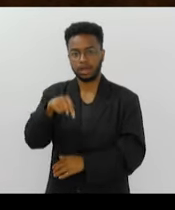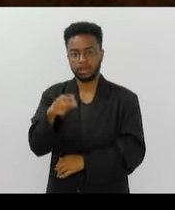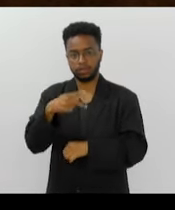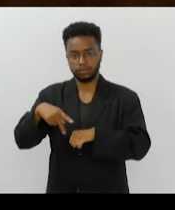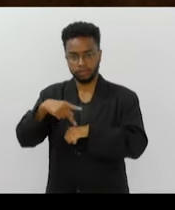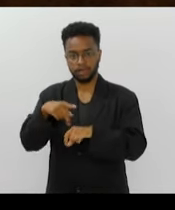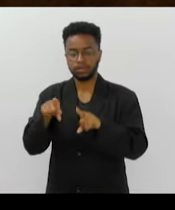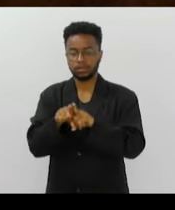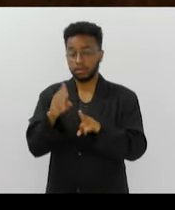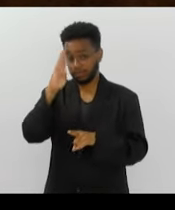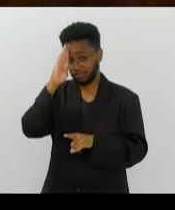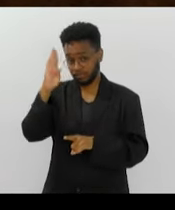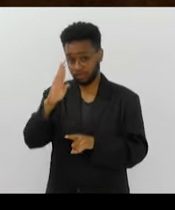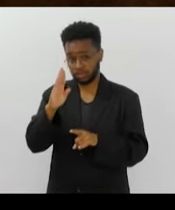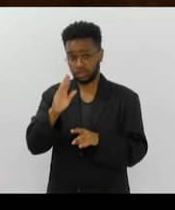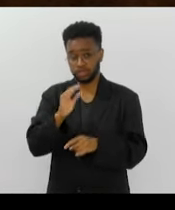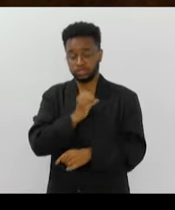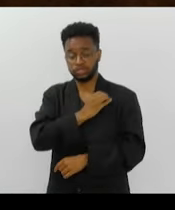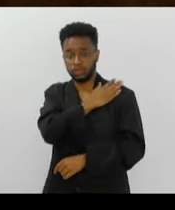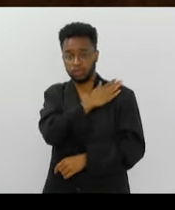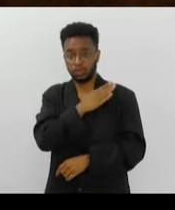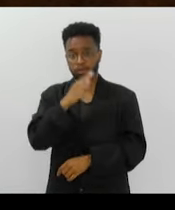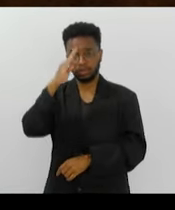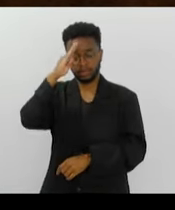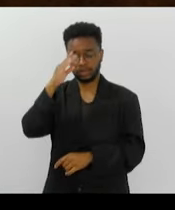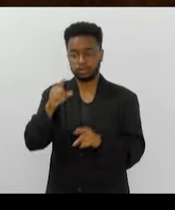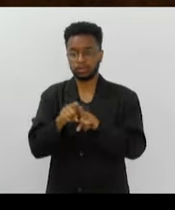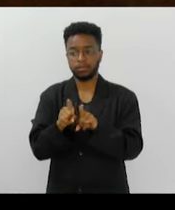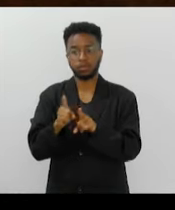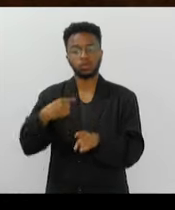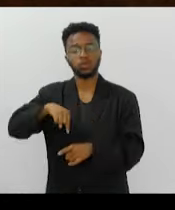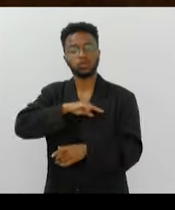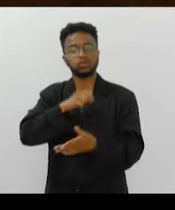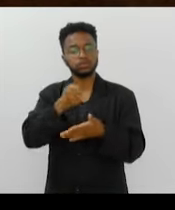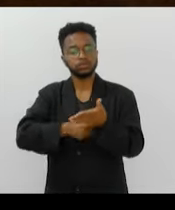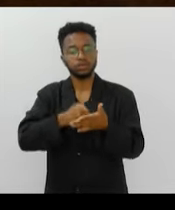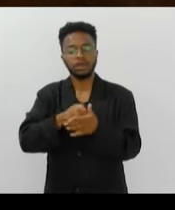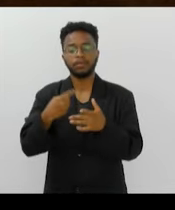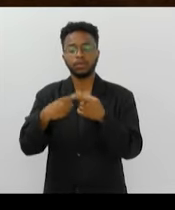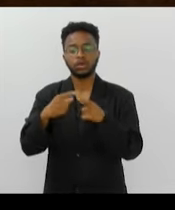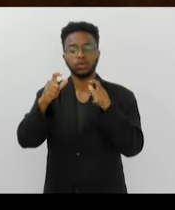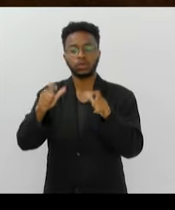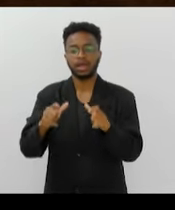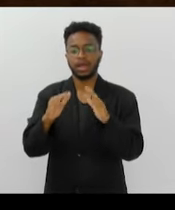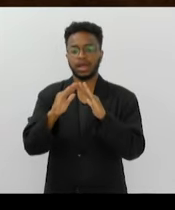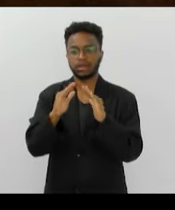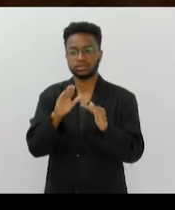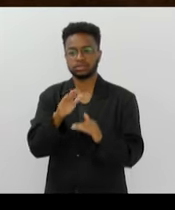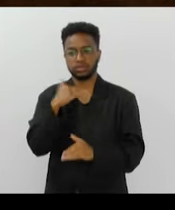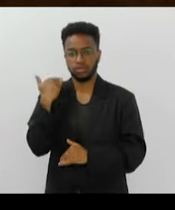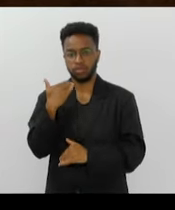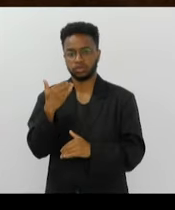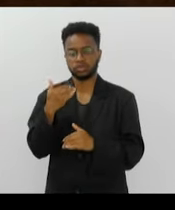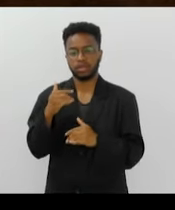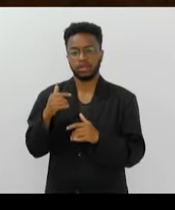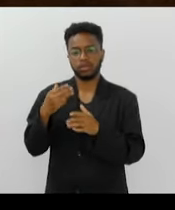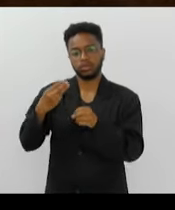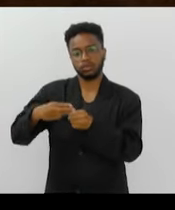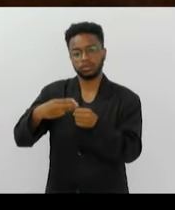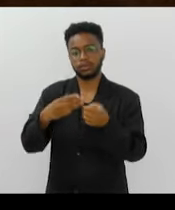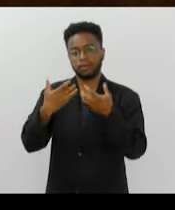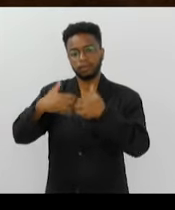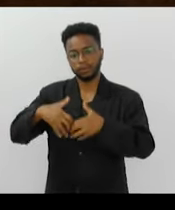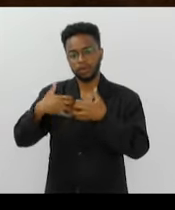ditadura civil militar a gente tem lutado também para que a casa da morte no município de Petrópolis onde